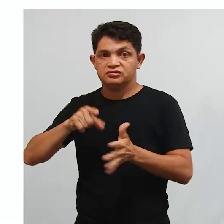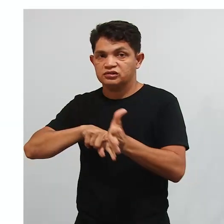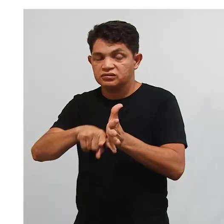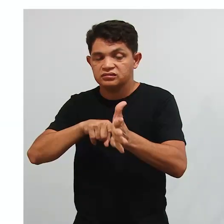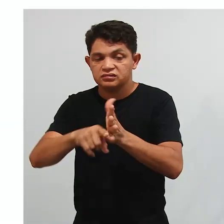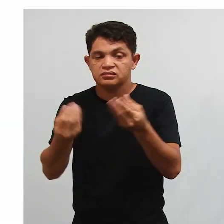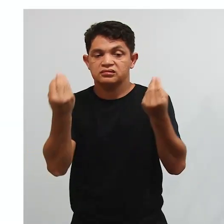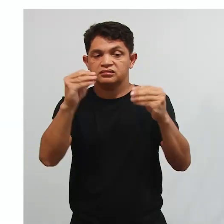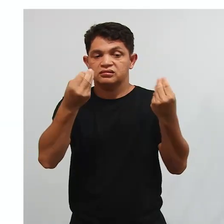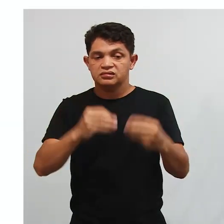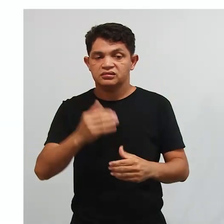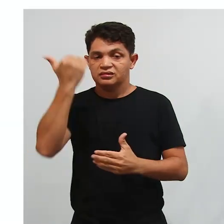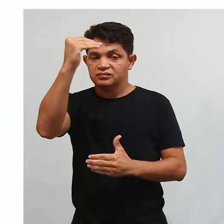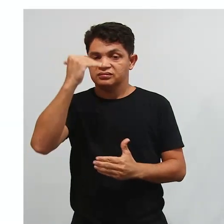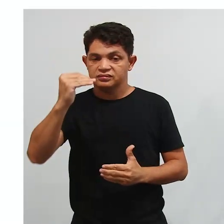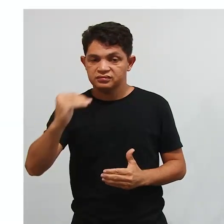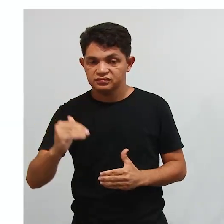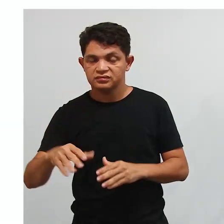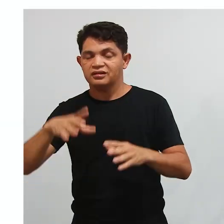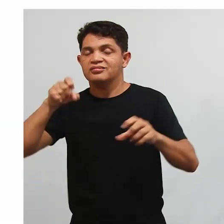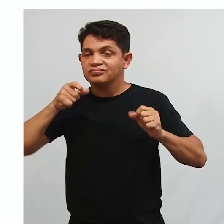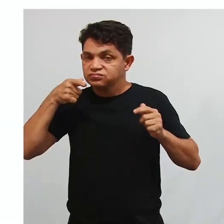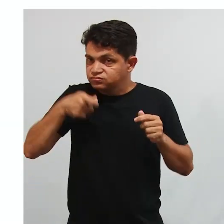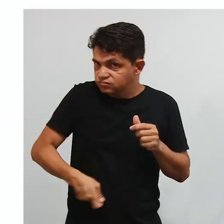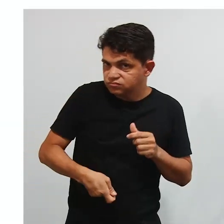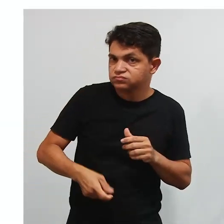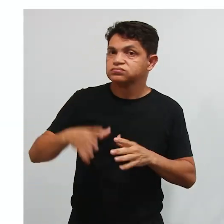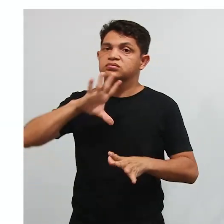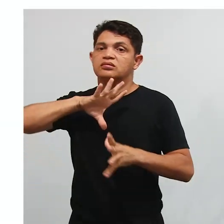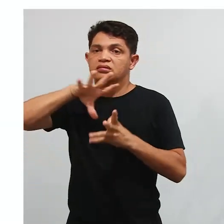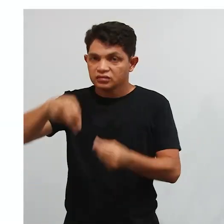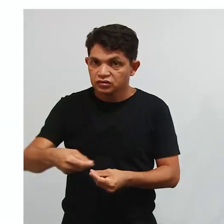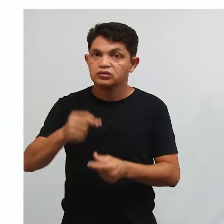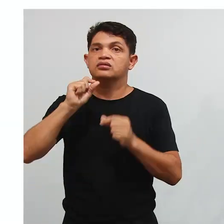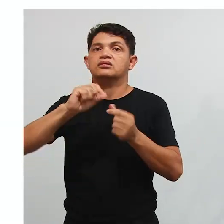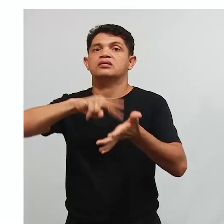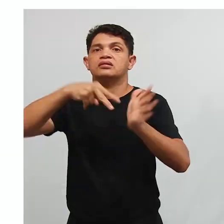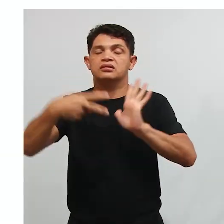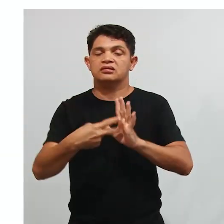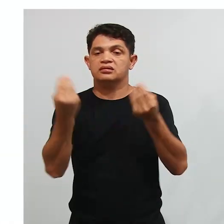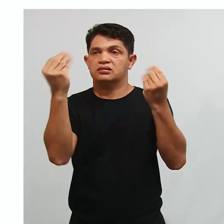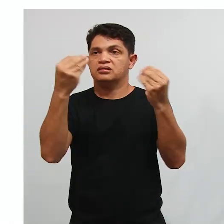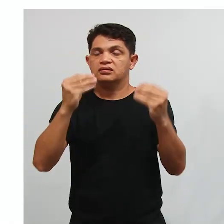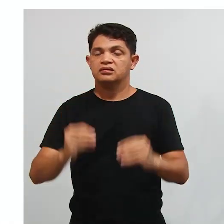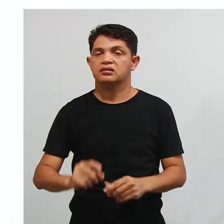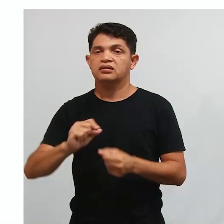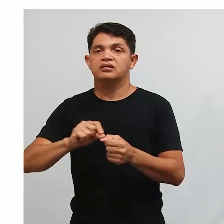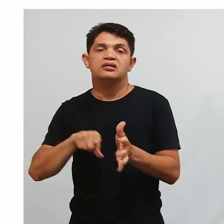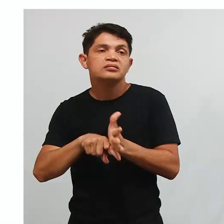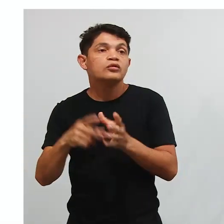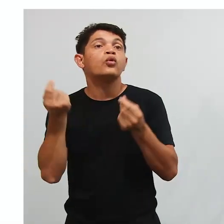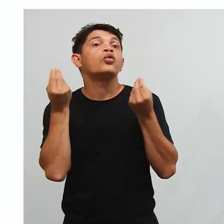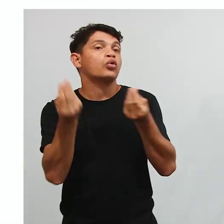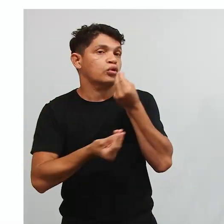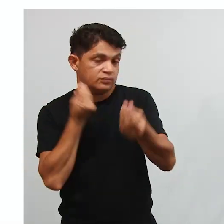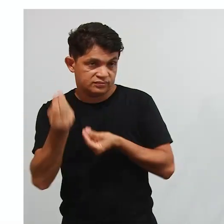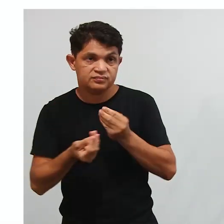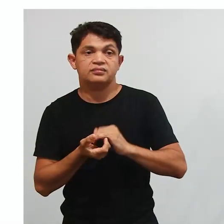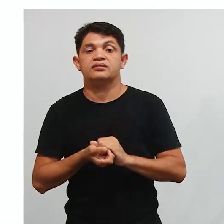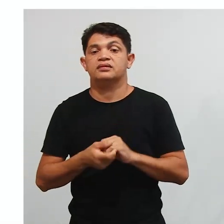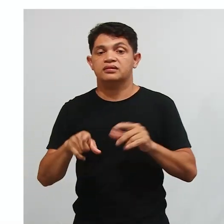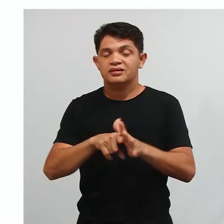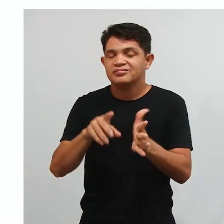de criminalidade opiniões crenças atitudes então todos esses dados que a gente coleta sobre isso